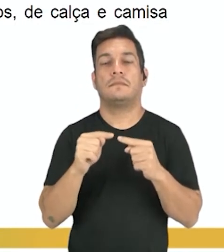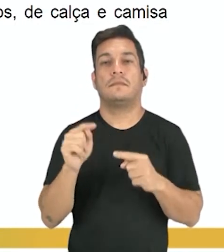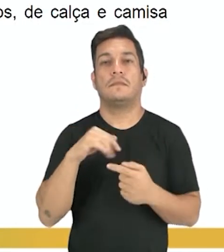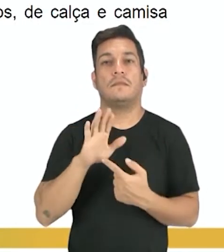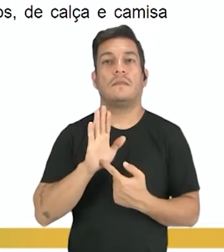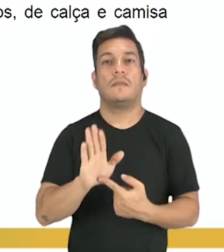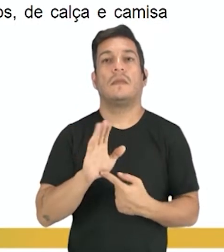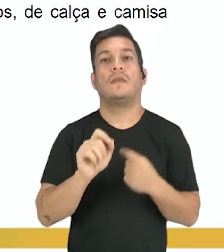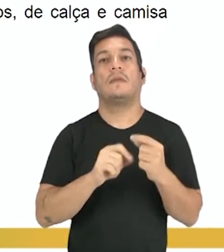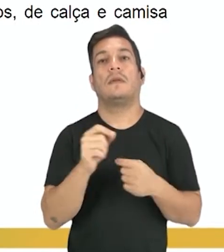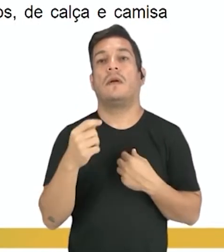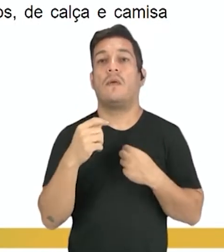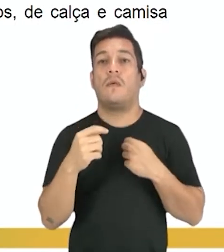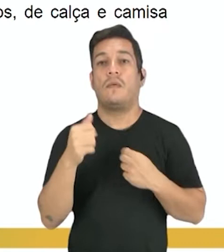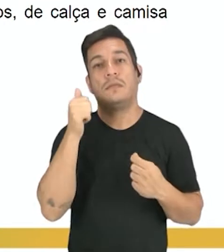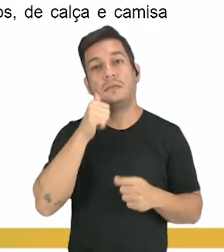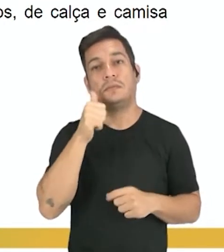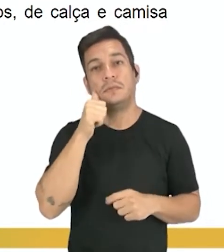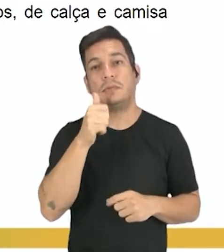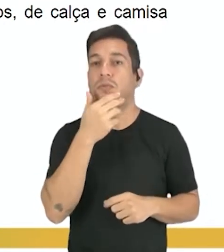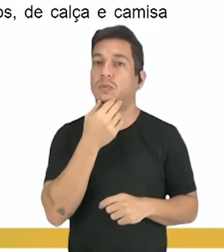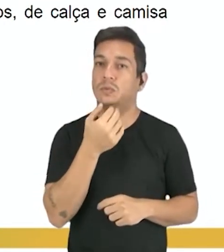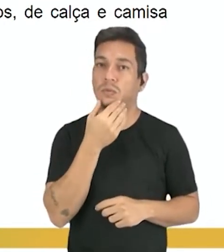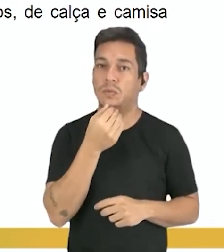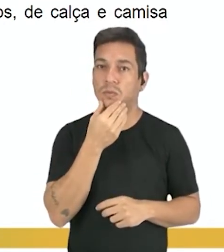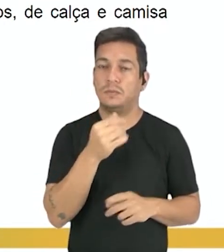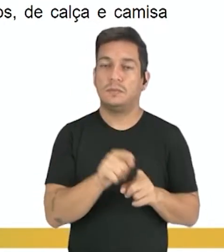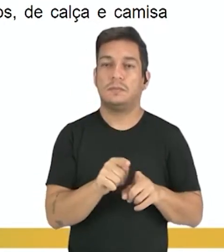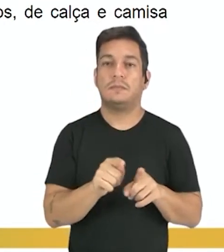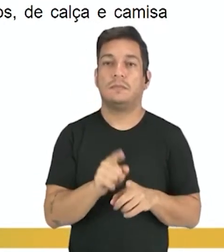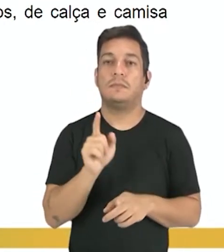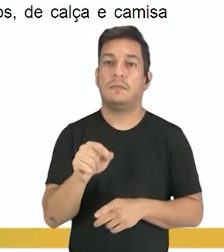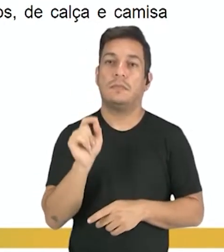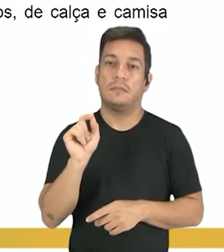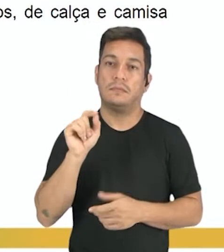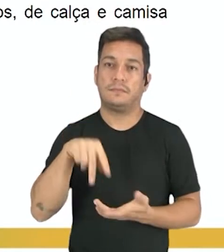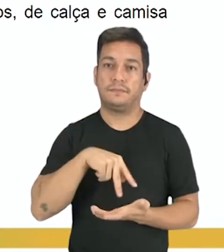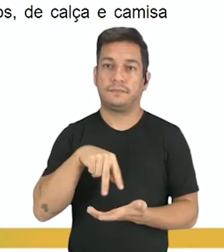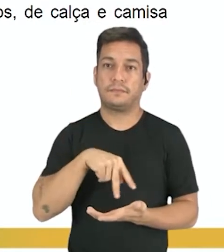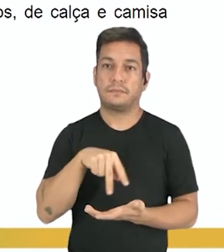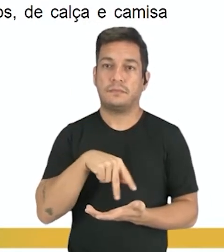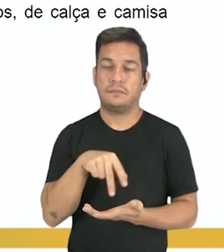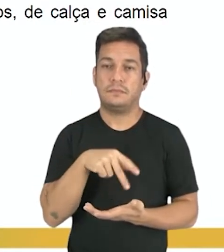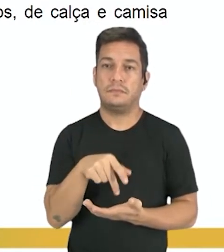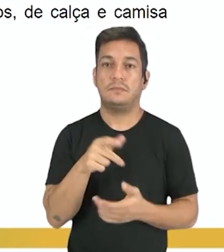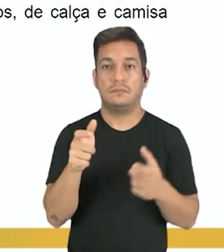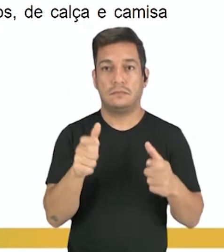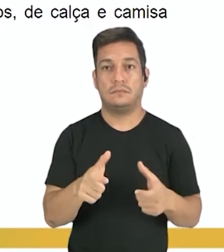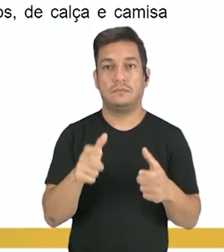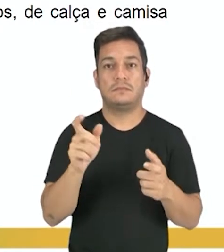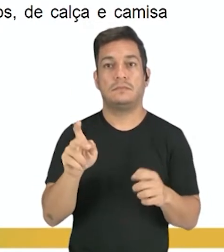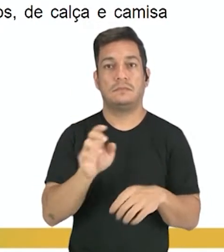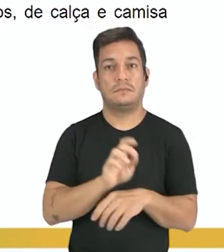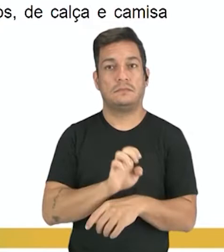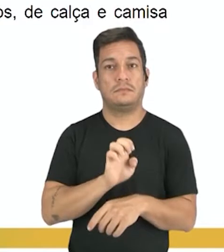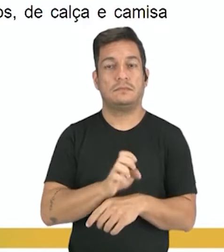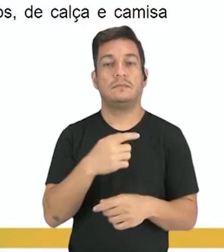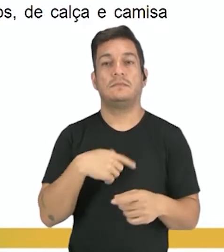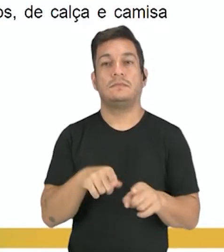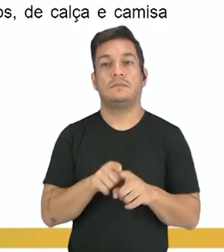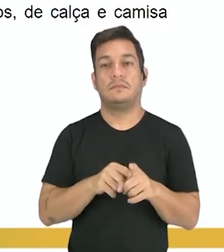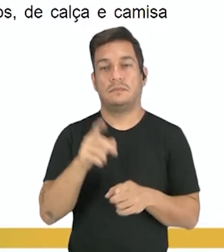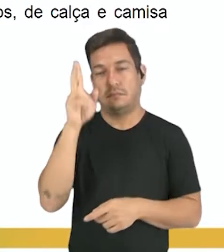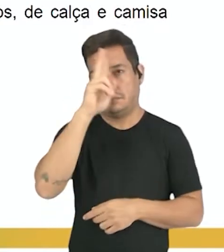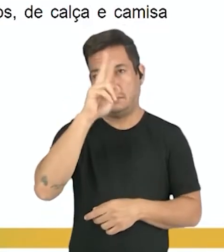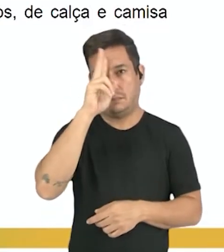tá mostrando revestimento das mulheres dos homens então é além de ser uma dança Esse é um aspecto